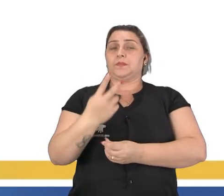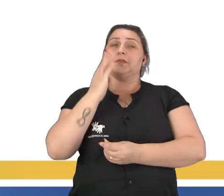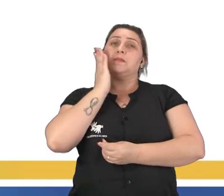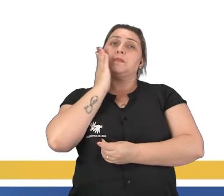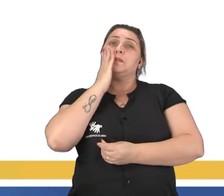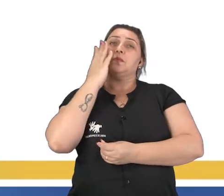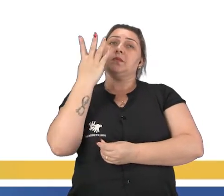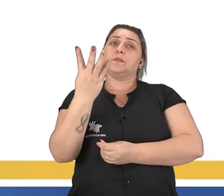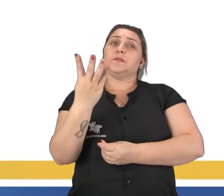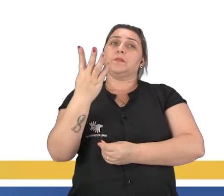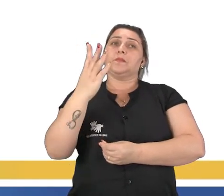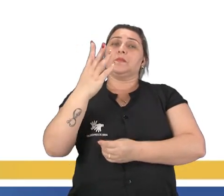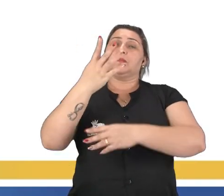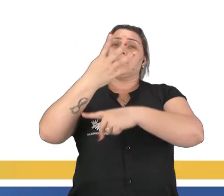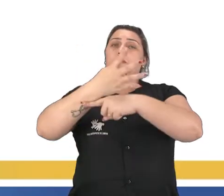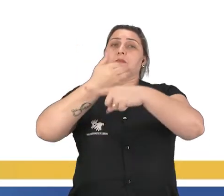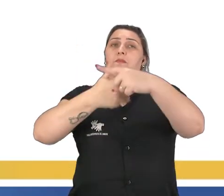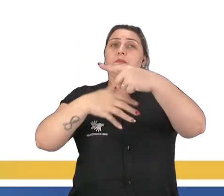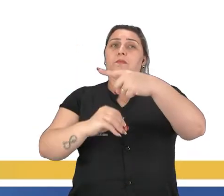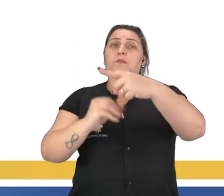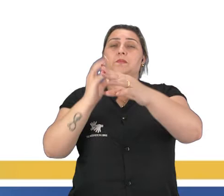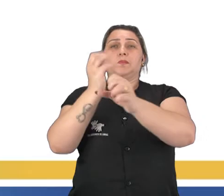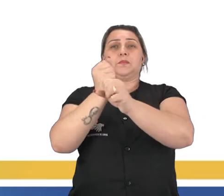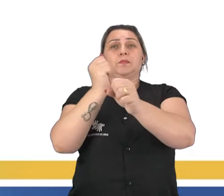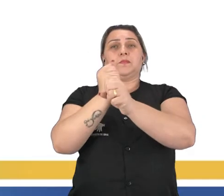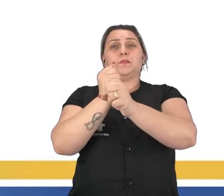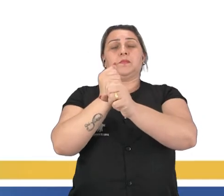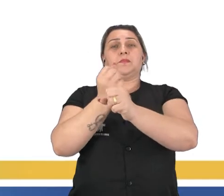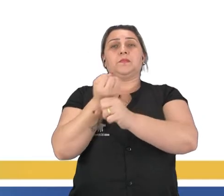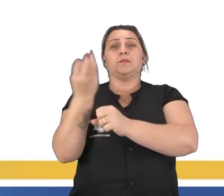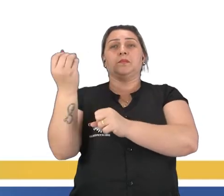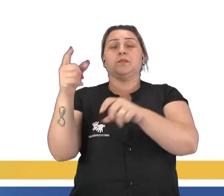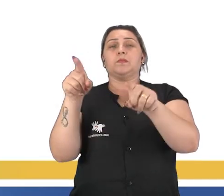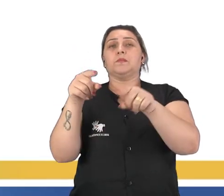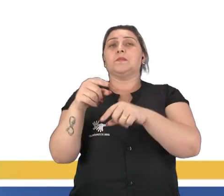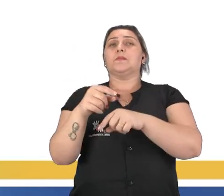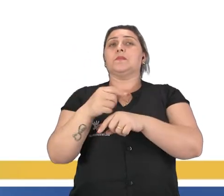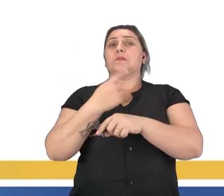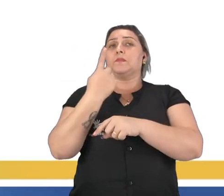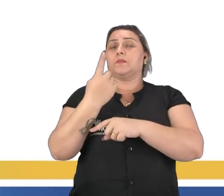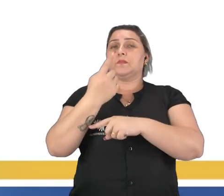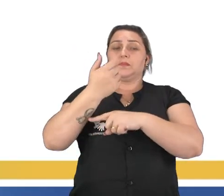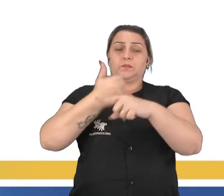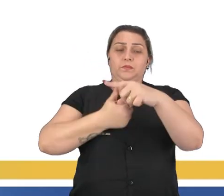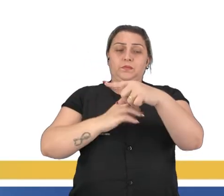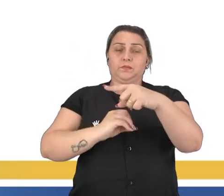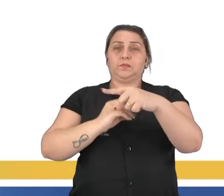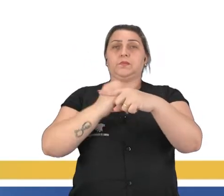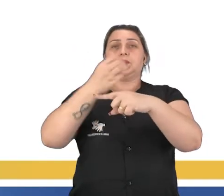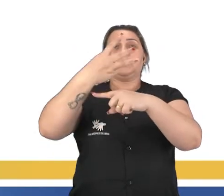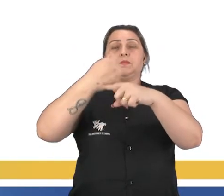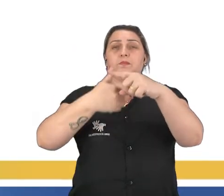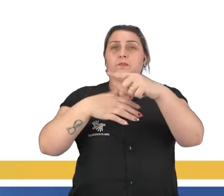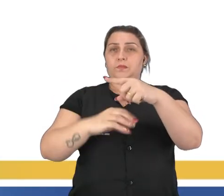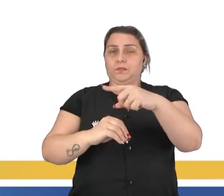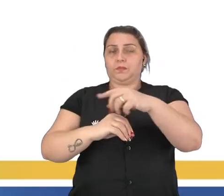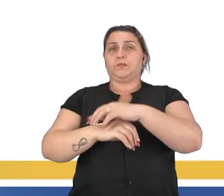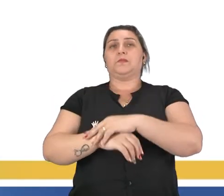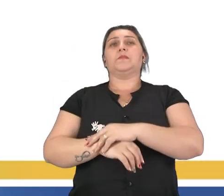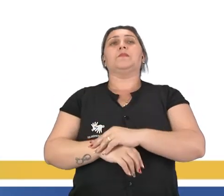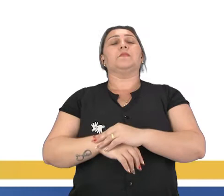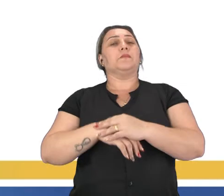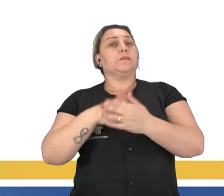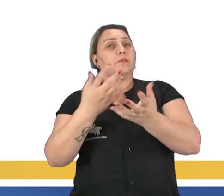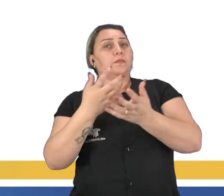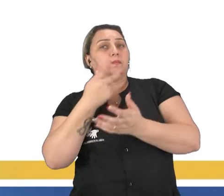percorreu 4/10 do percurso total. Quando eu falo 1/10, 3/10 do percurso total, eu